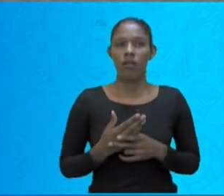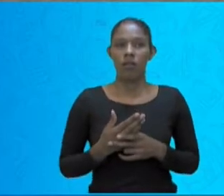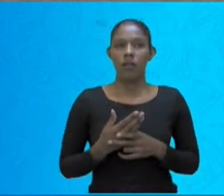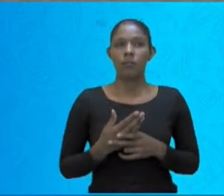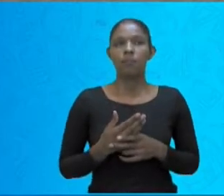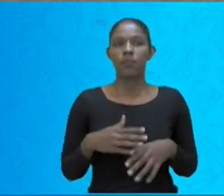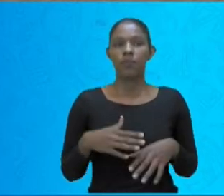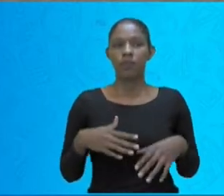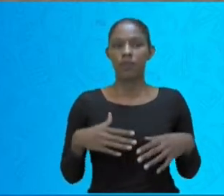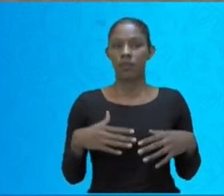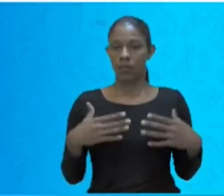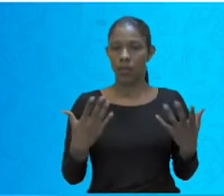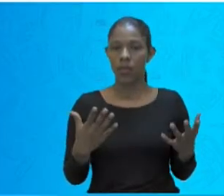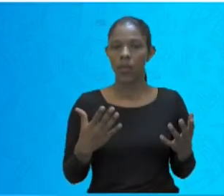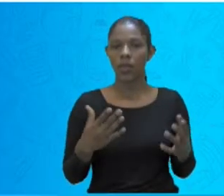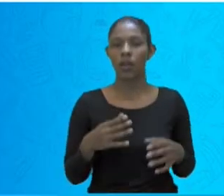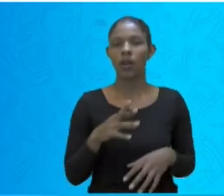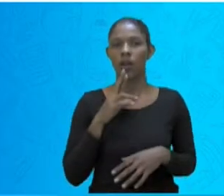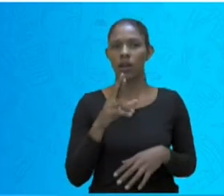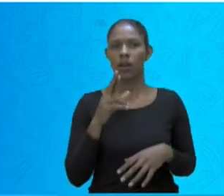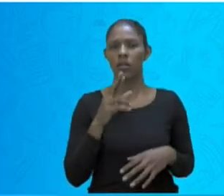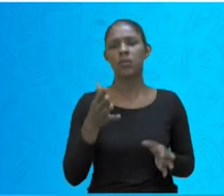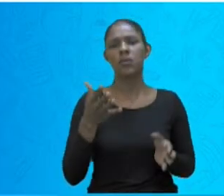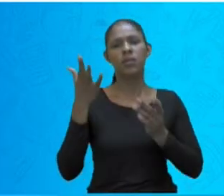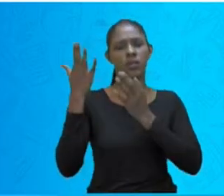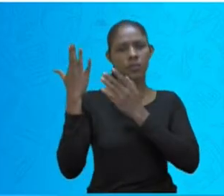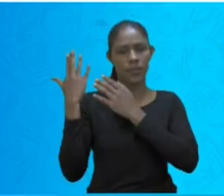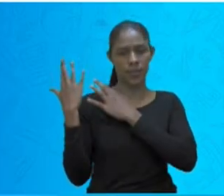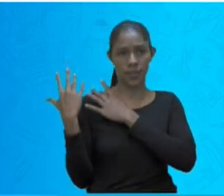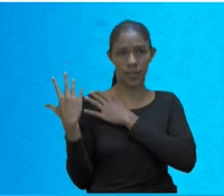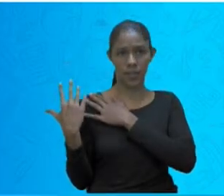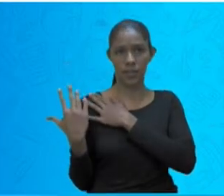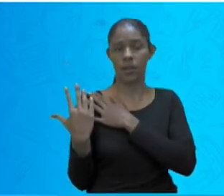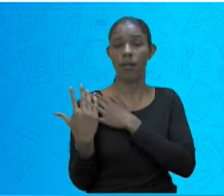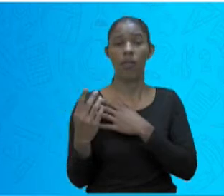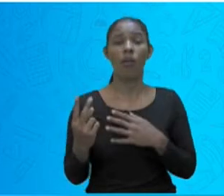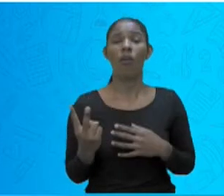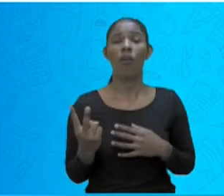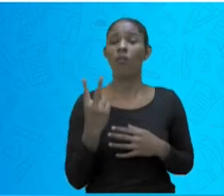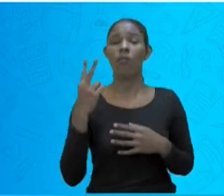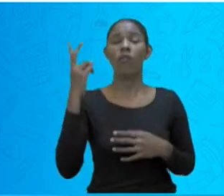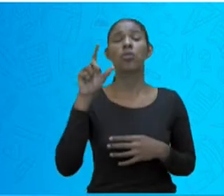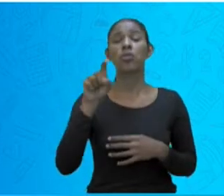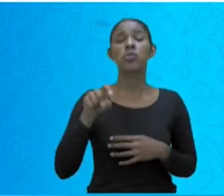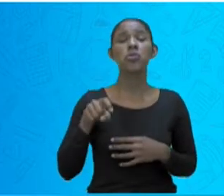Das respostas do item anterior, qual é o valor que x pode assumir se